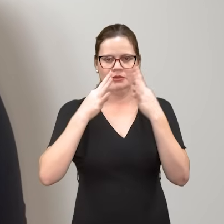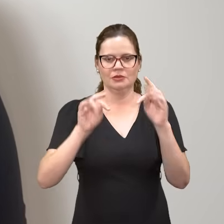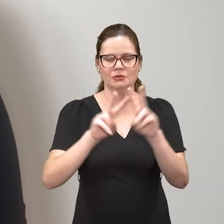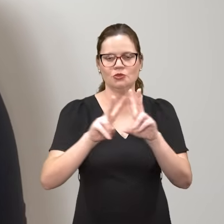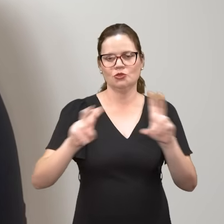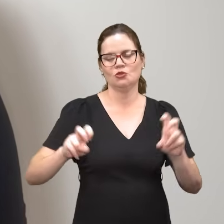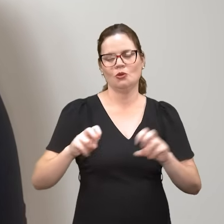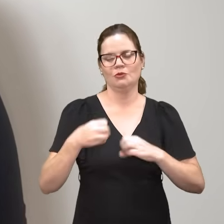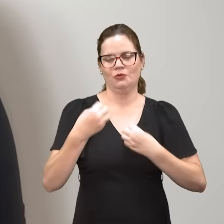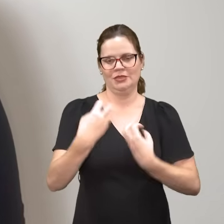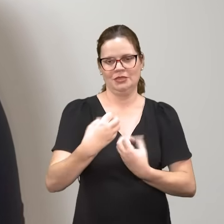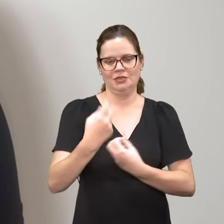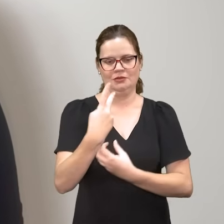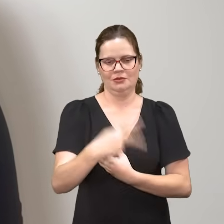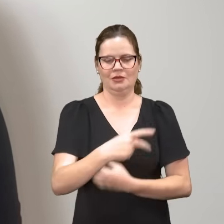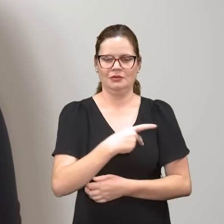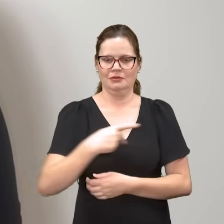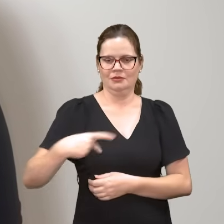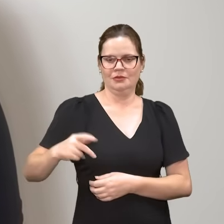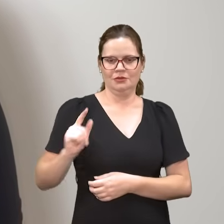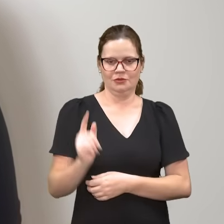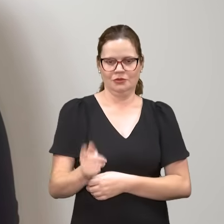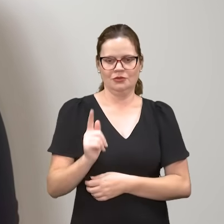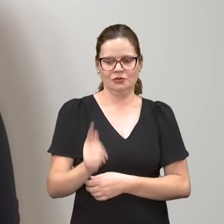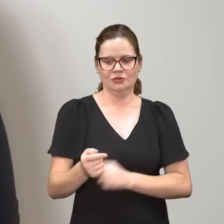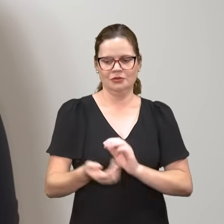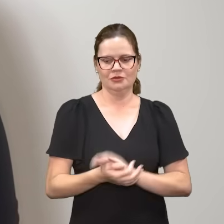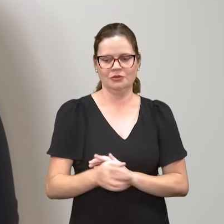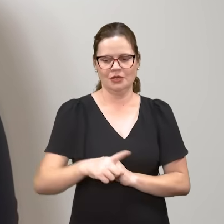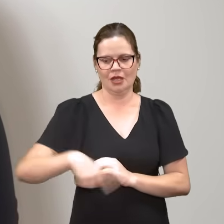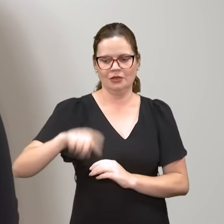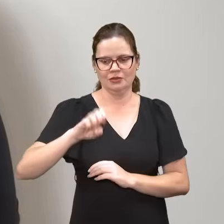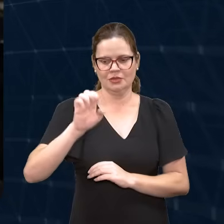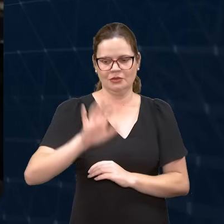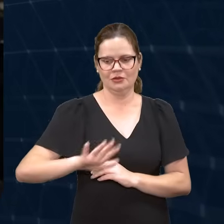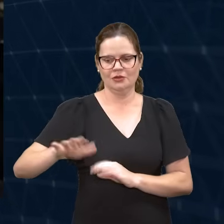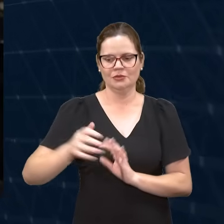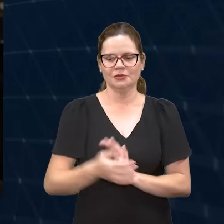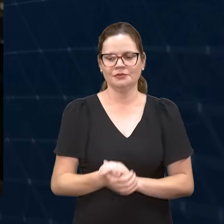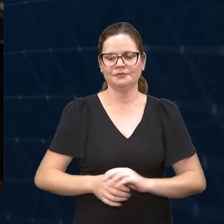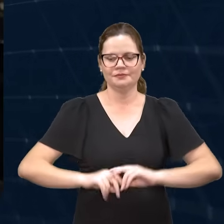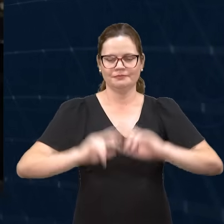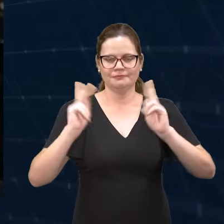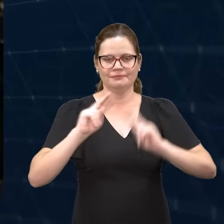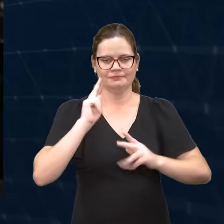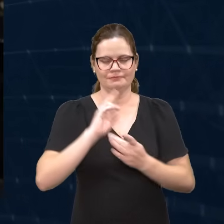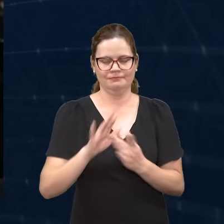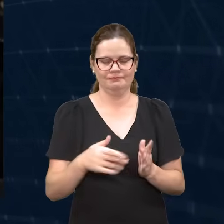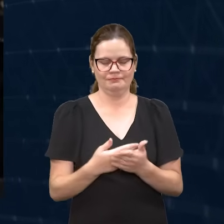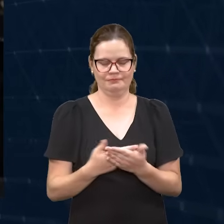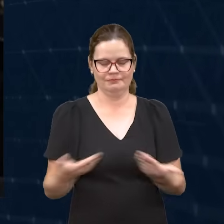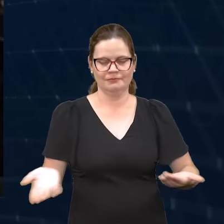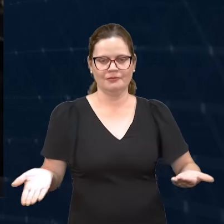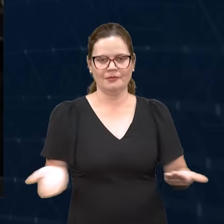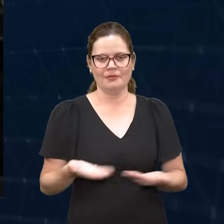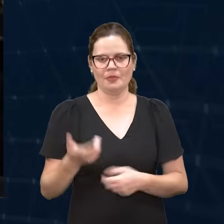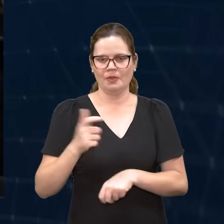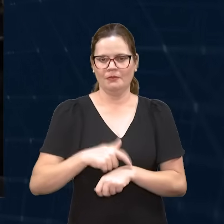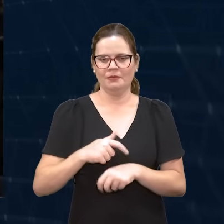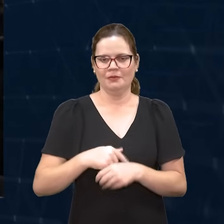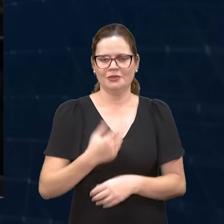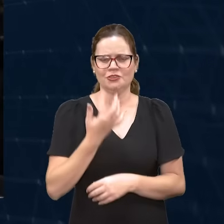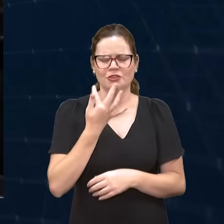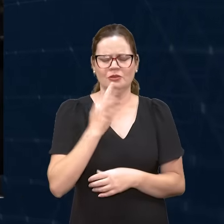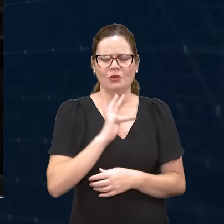do legado e trabalho que o pastor Gedeuti Gueiros deixa às igrejas da Europa. Pai do Senhor a todos os irmãos, nesse momento de